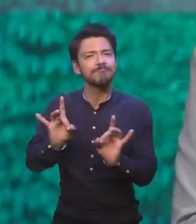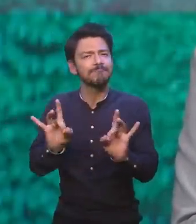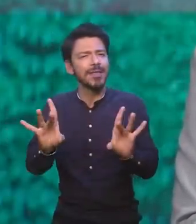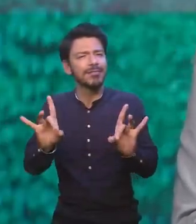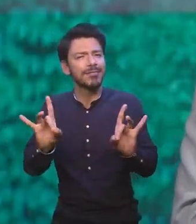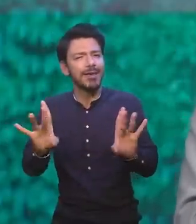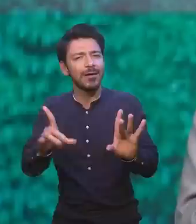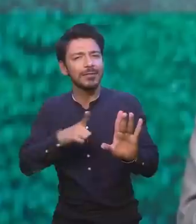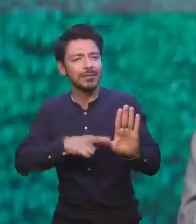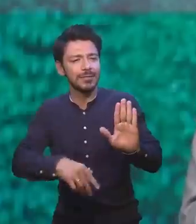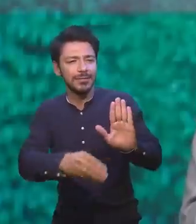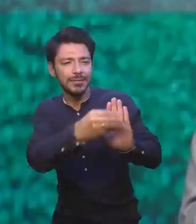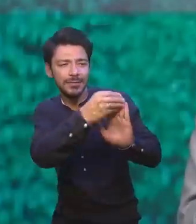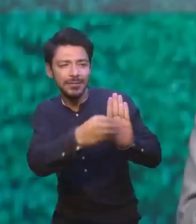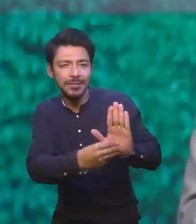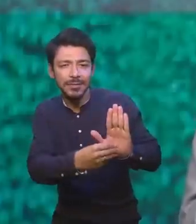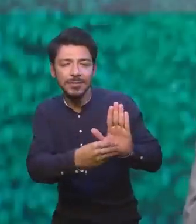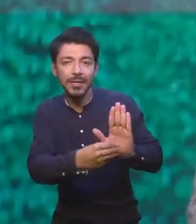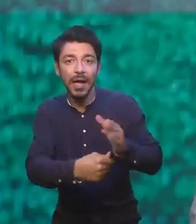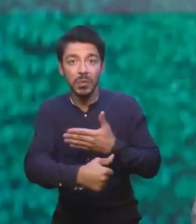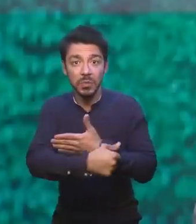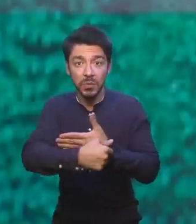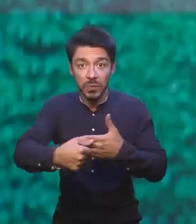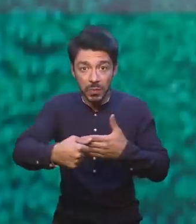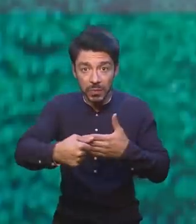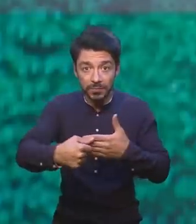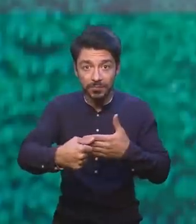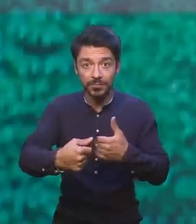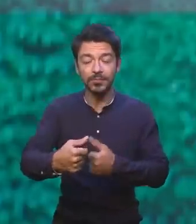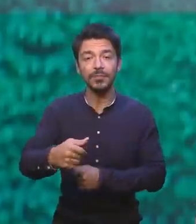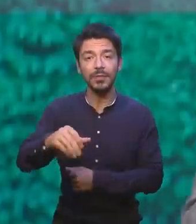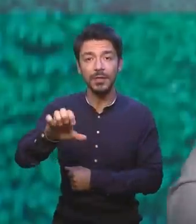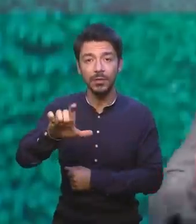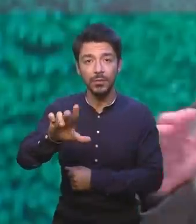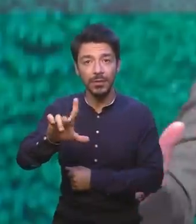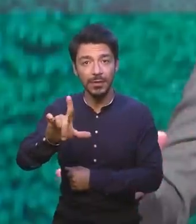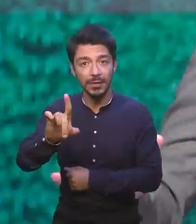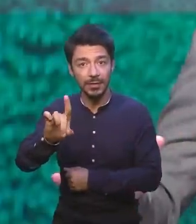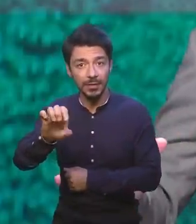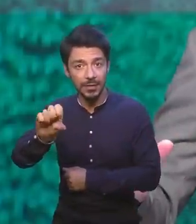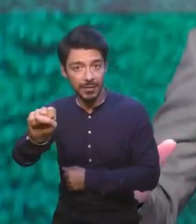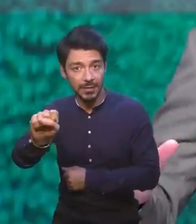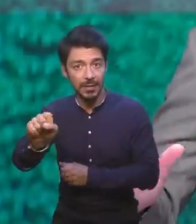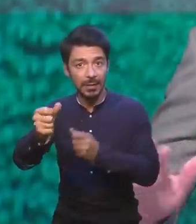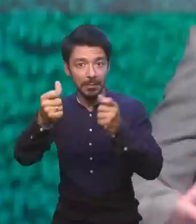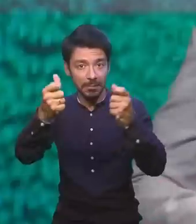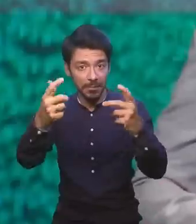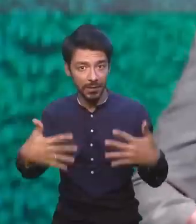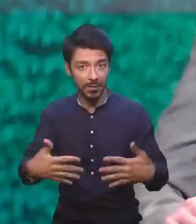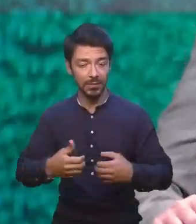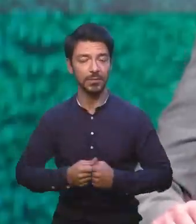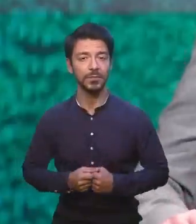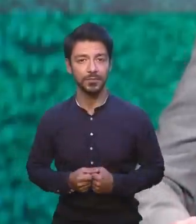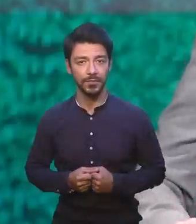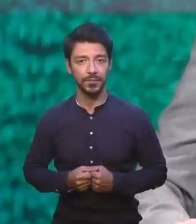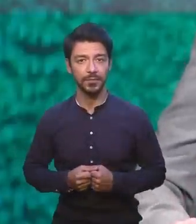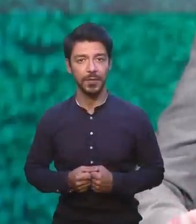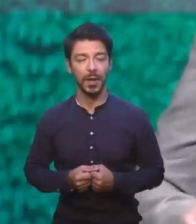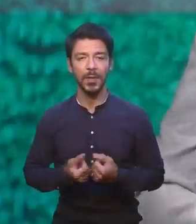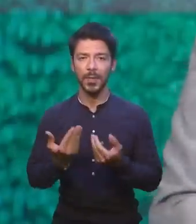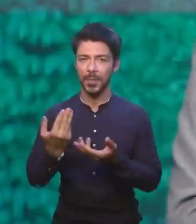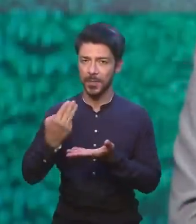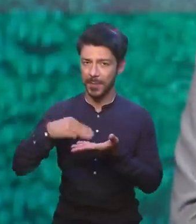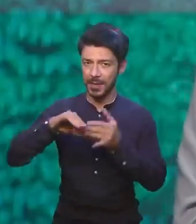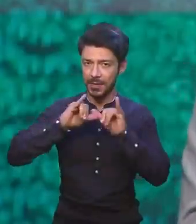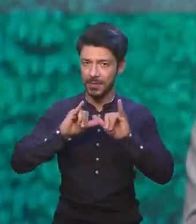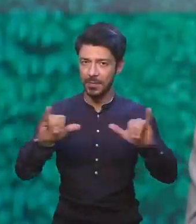diz Herculano Pires, que colaborou na tradução da revista. As páginas de ouro nós vamos encontrar. Naquela mensagem que eu citei de